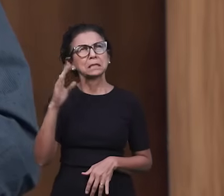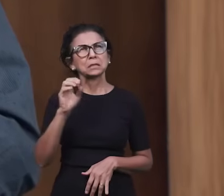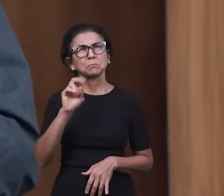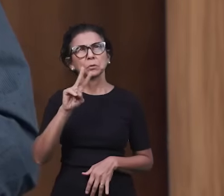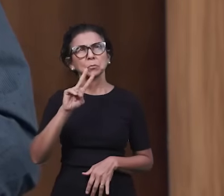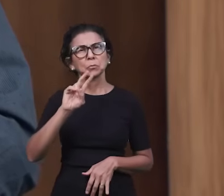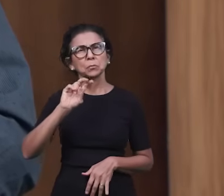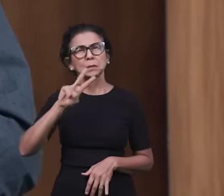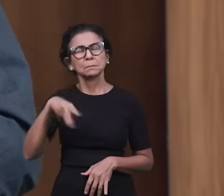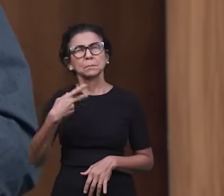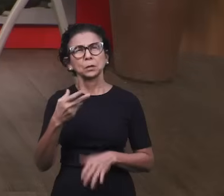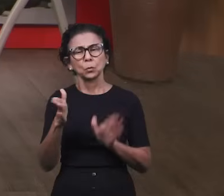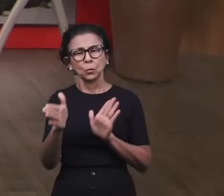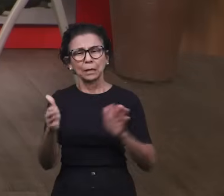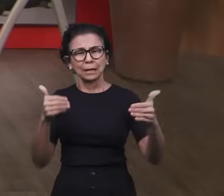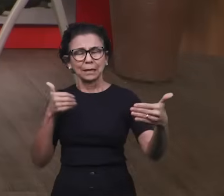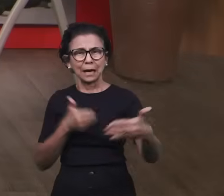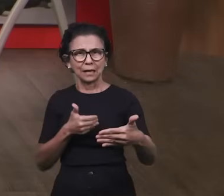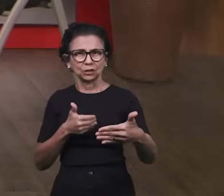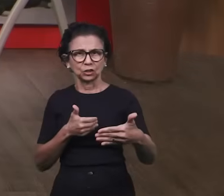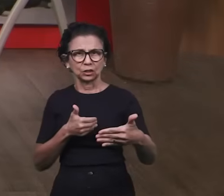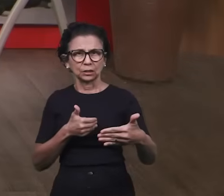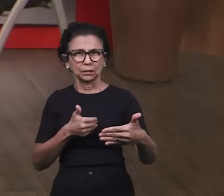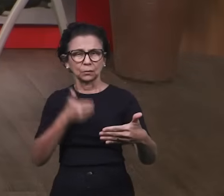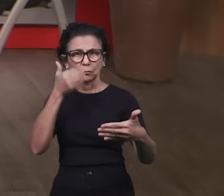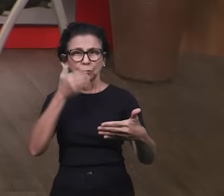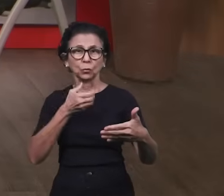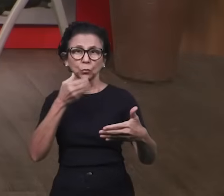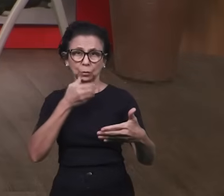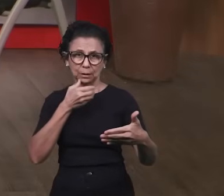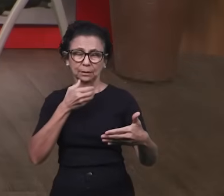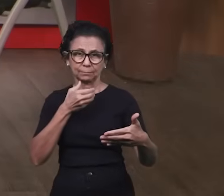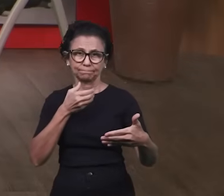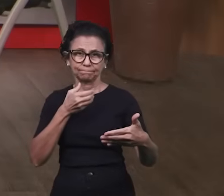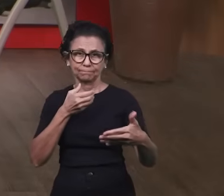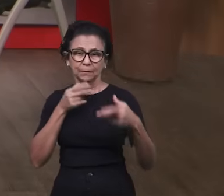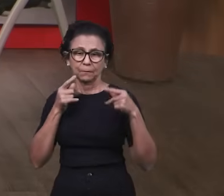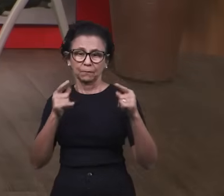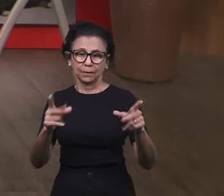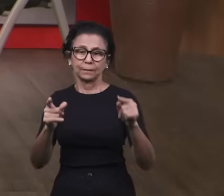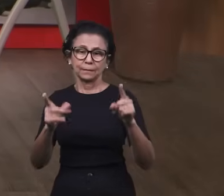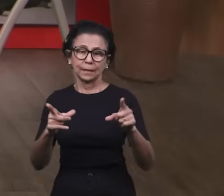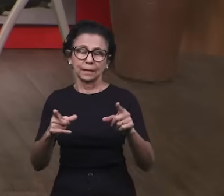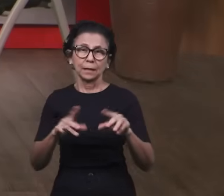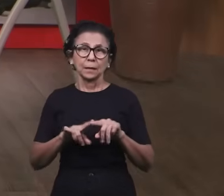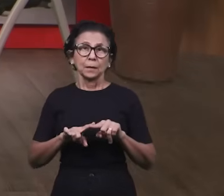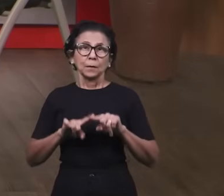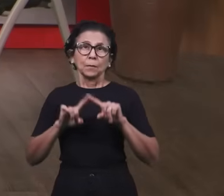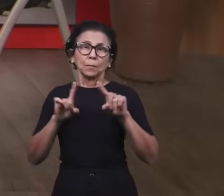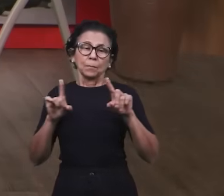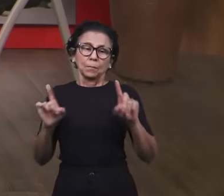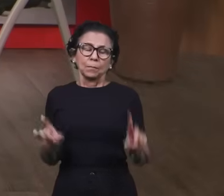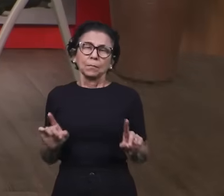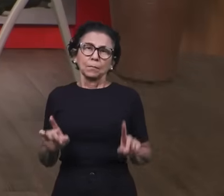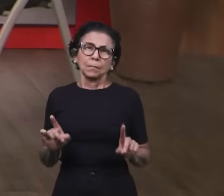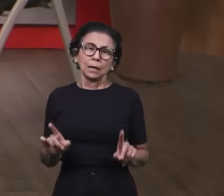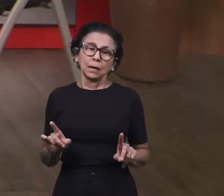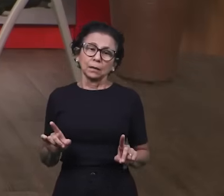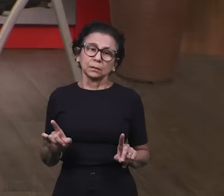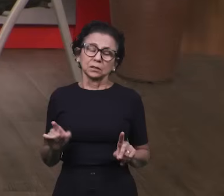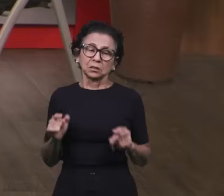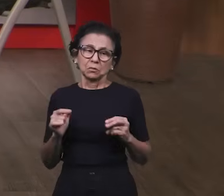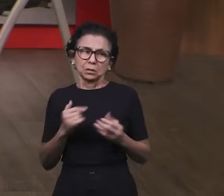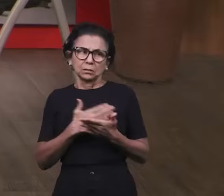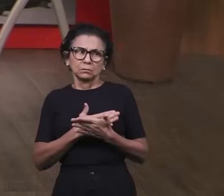novamente o senhor Daniel Montenegro. Daniel, seja bem-vindo. Obrigado, pastor. Fico feliz de poder